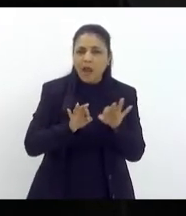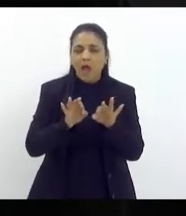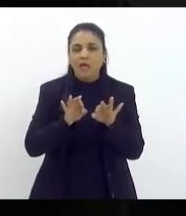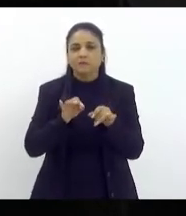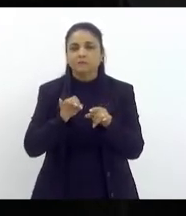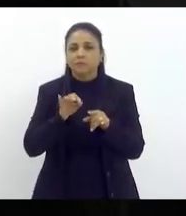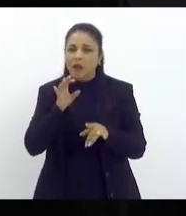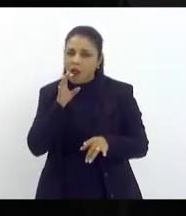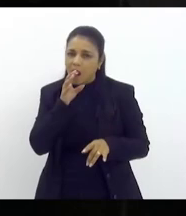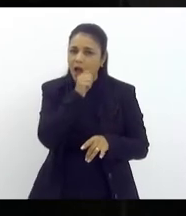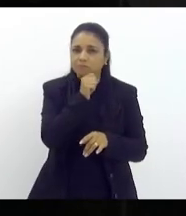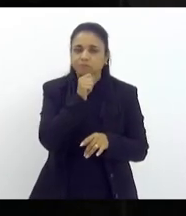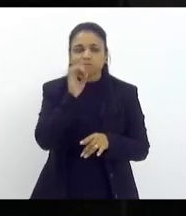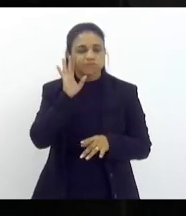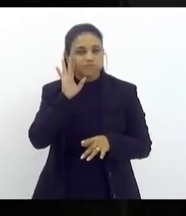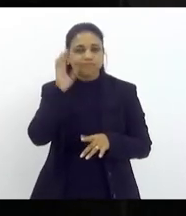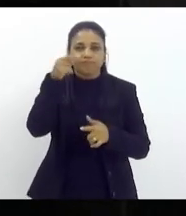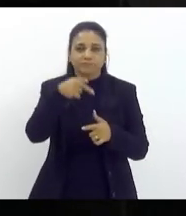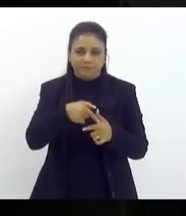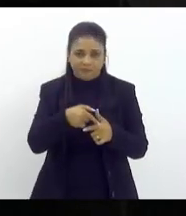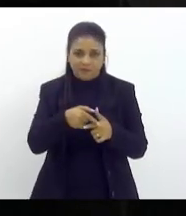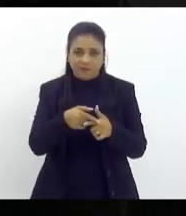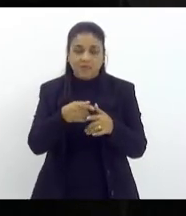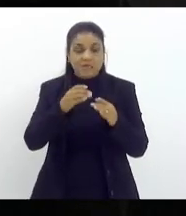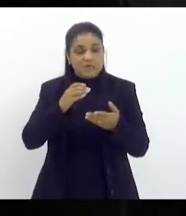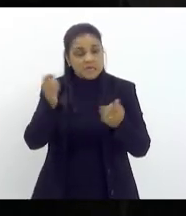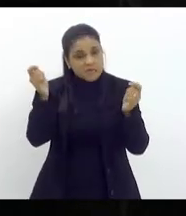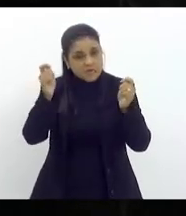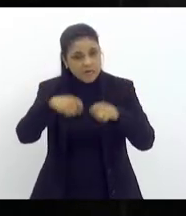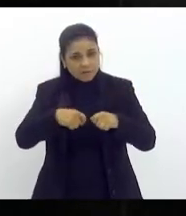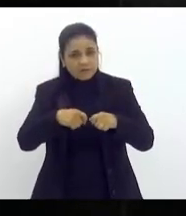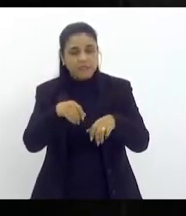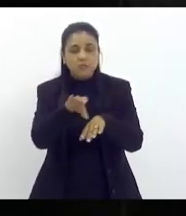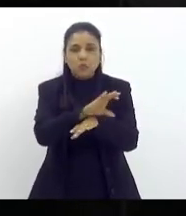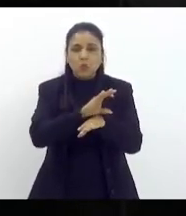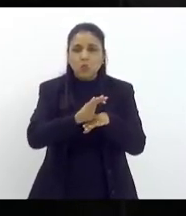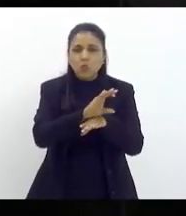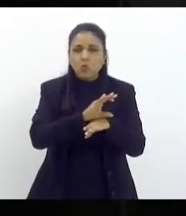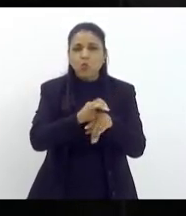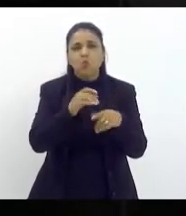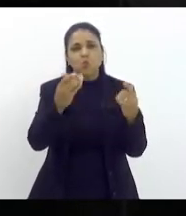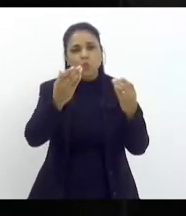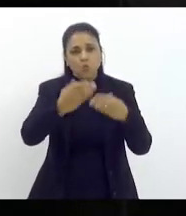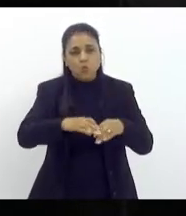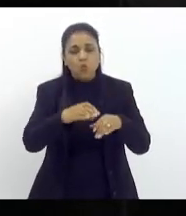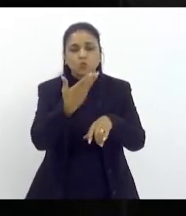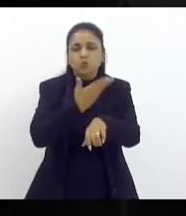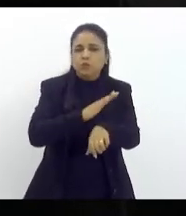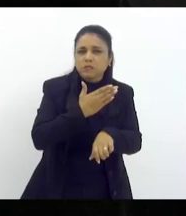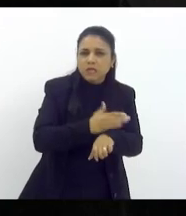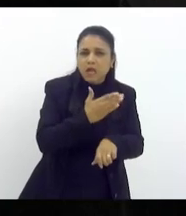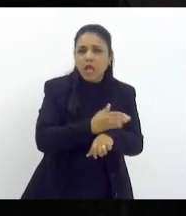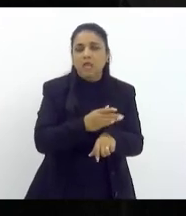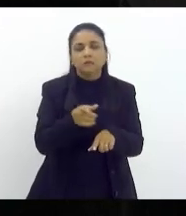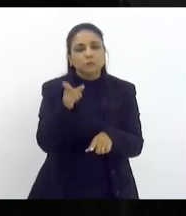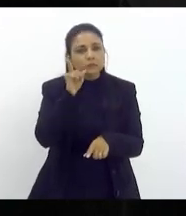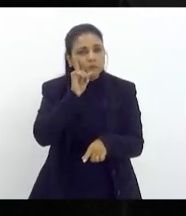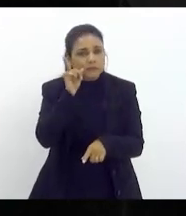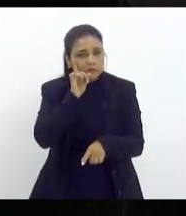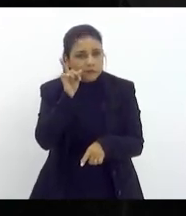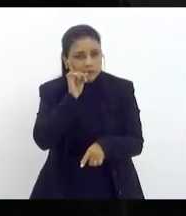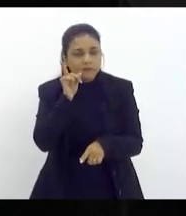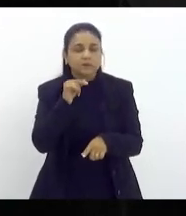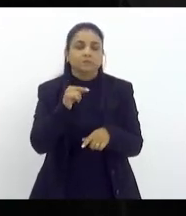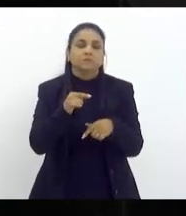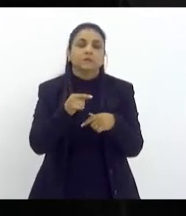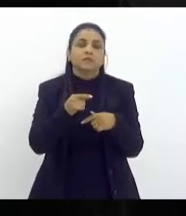de emergência investir mais na capacitação dos nossos guarda-vidas fornecendo treinamento constante e equipamentos